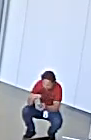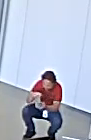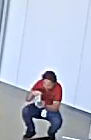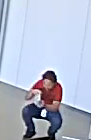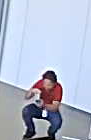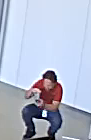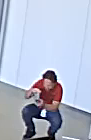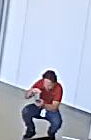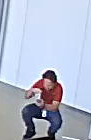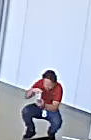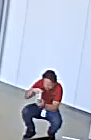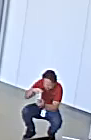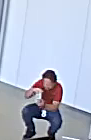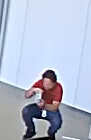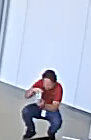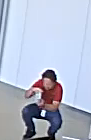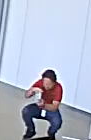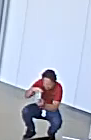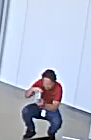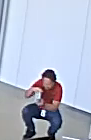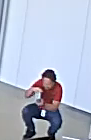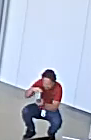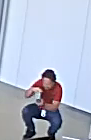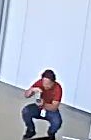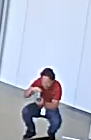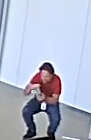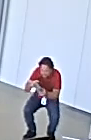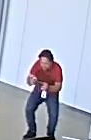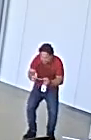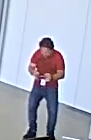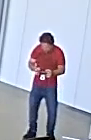muitas dificuldades. Por isso que a gente celebra hoje